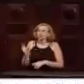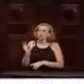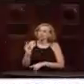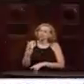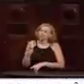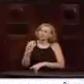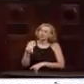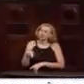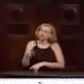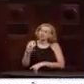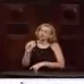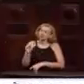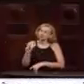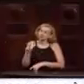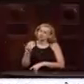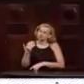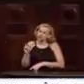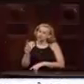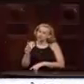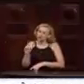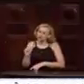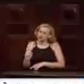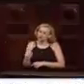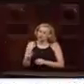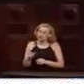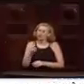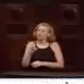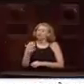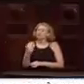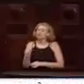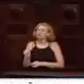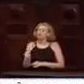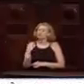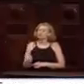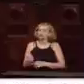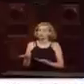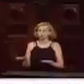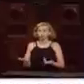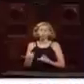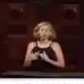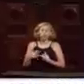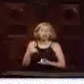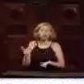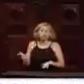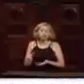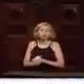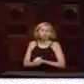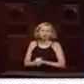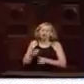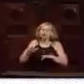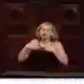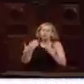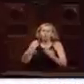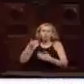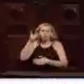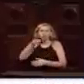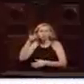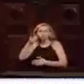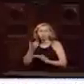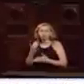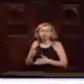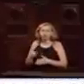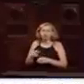tão demonizadas, são tão criminalizadas? Quais são os parlamentares que atuam de maneira